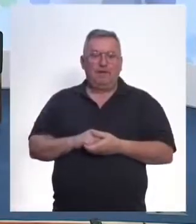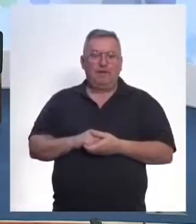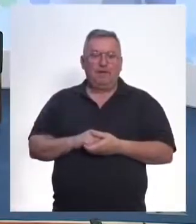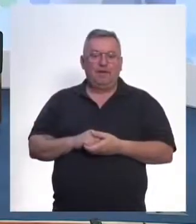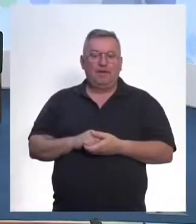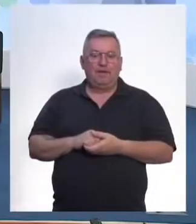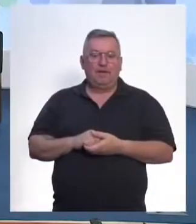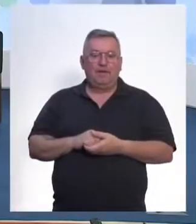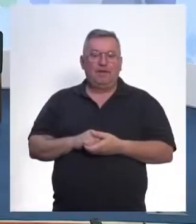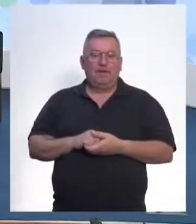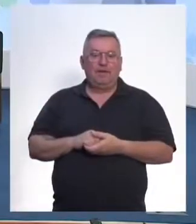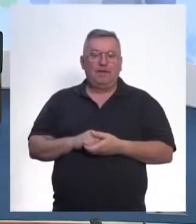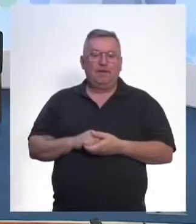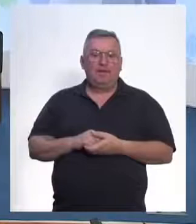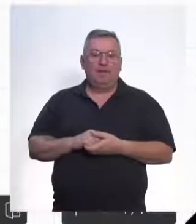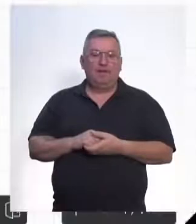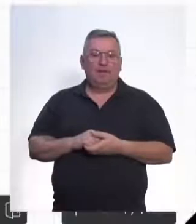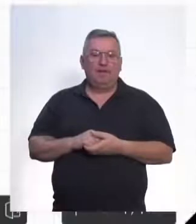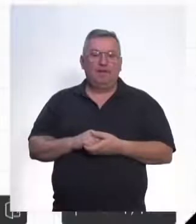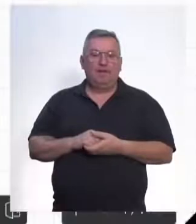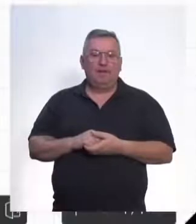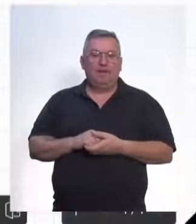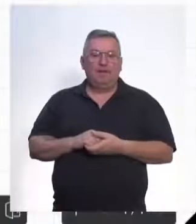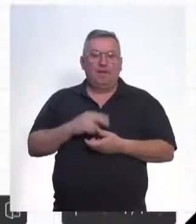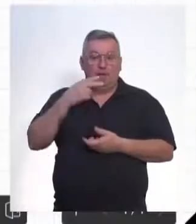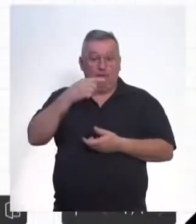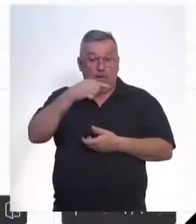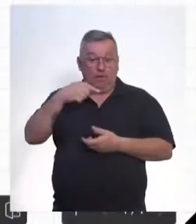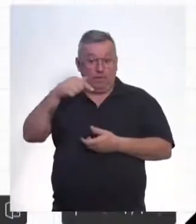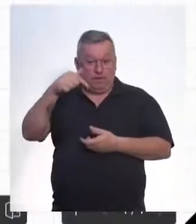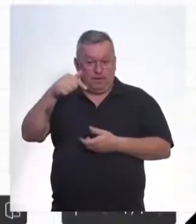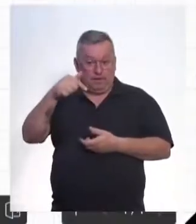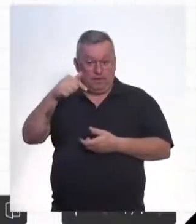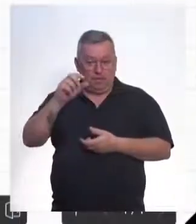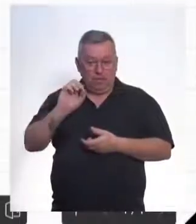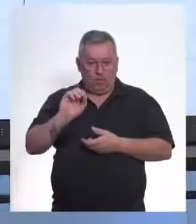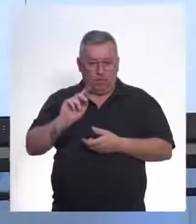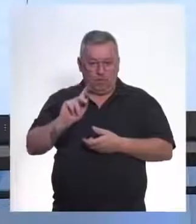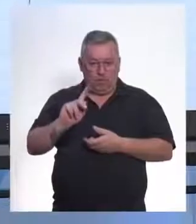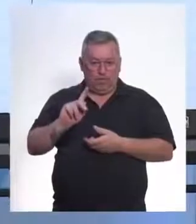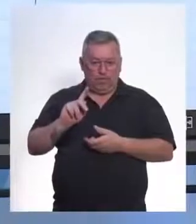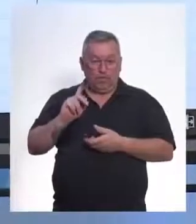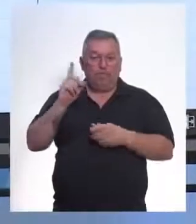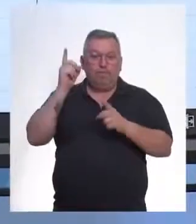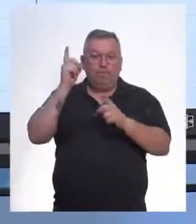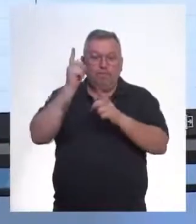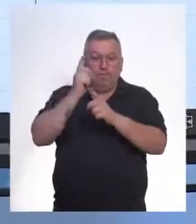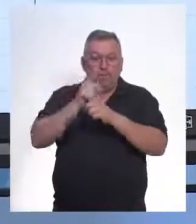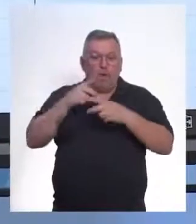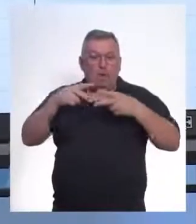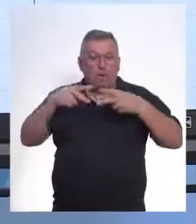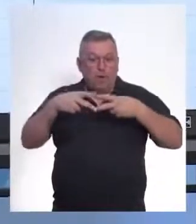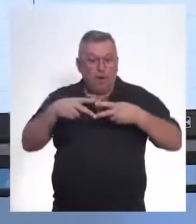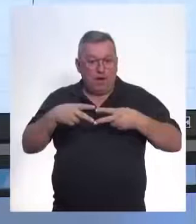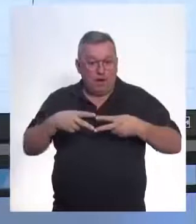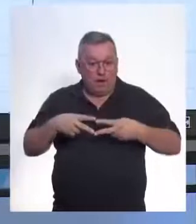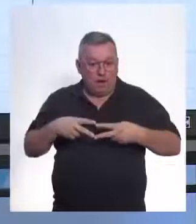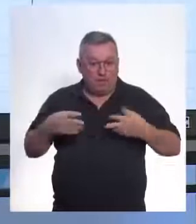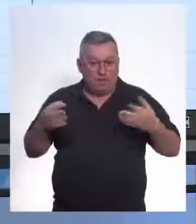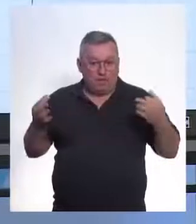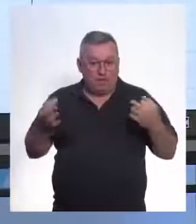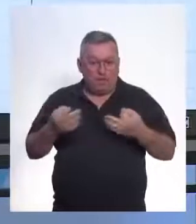lá. 2 e 7, negativo. Achamos os pares ordenados